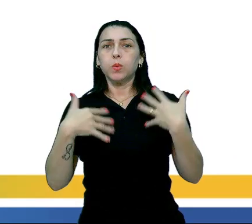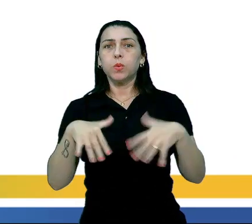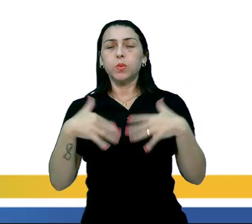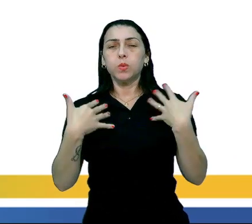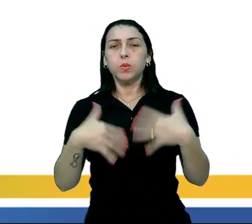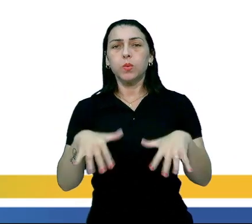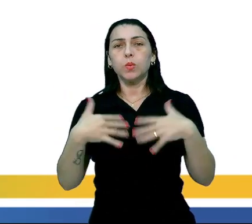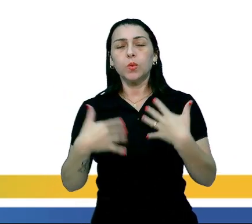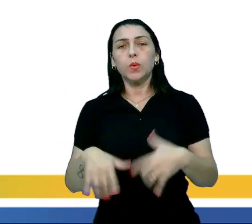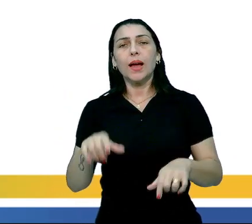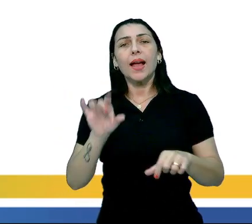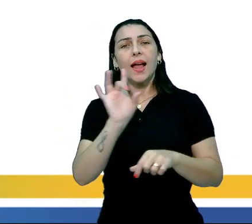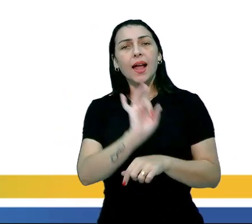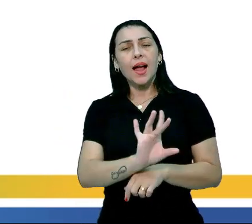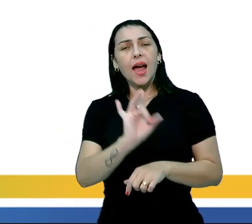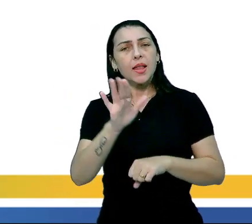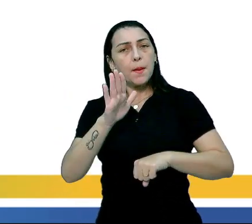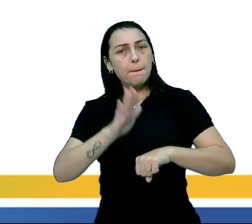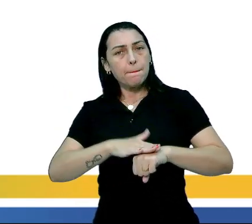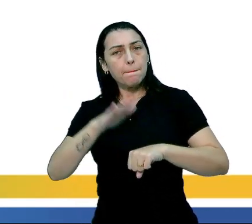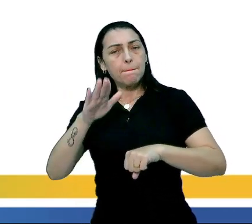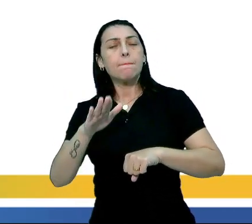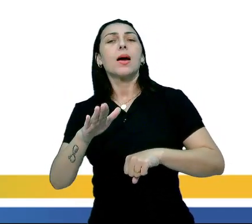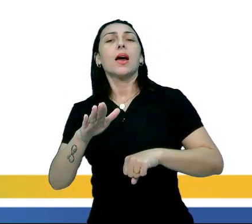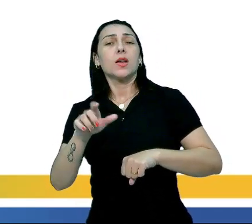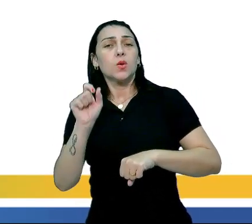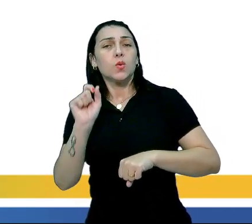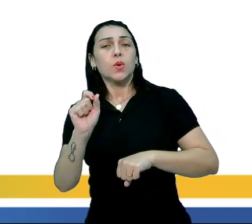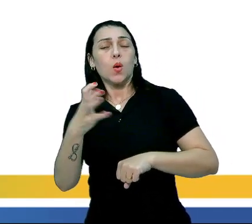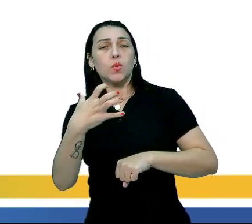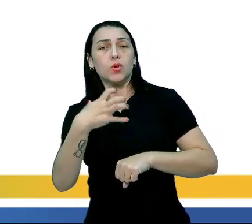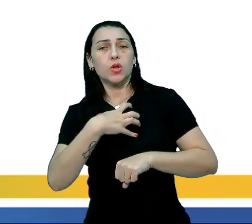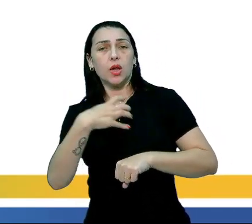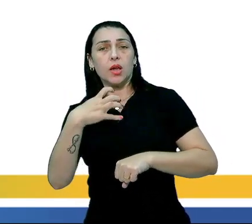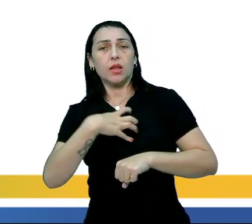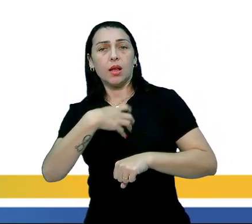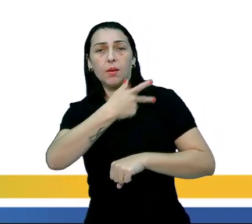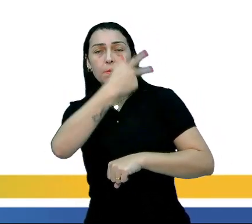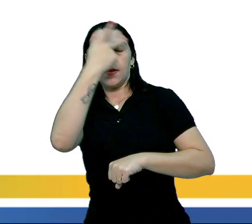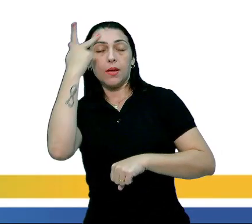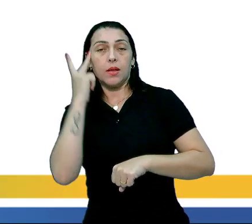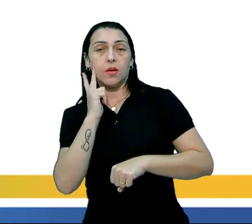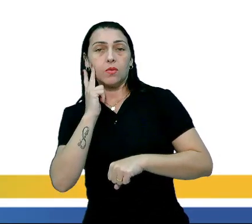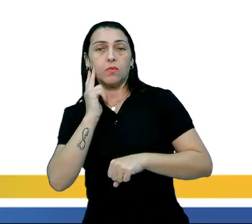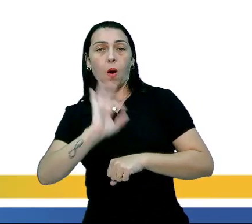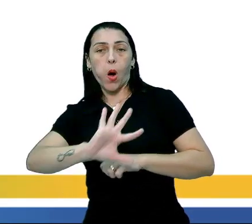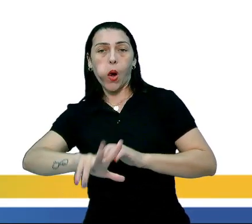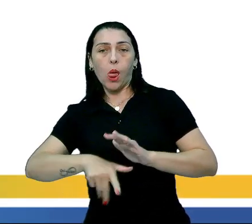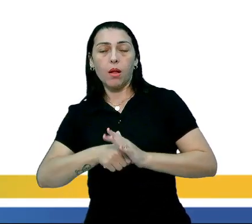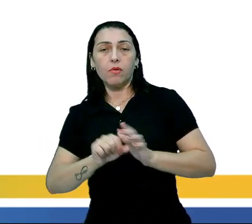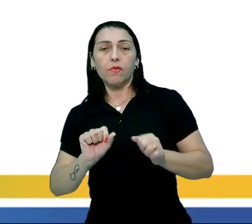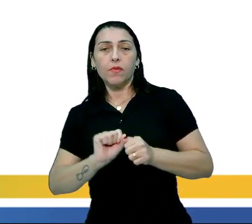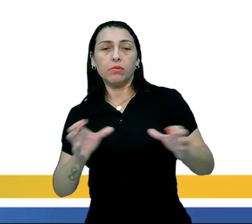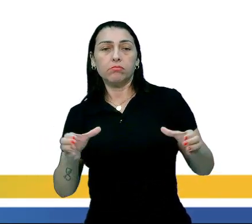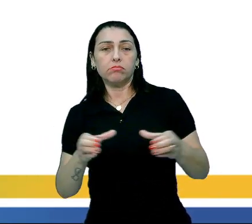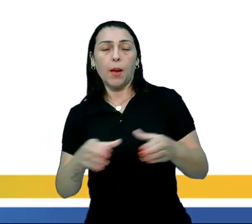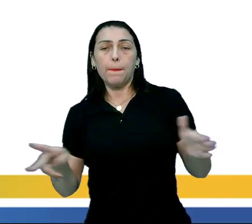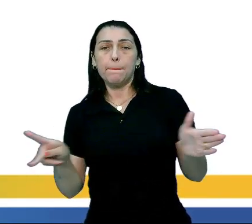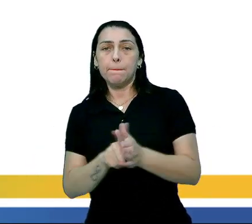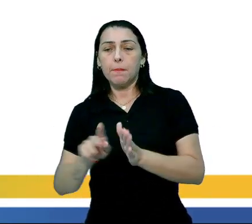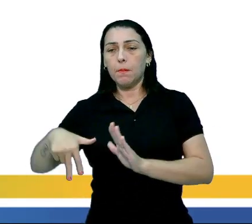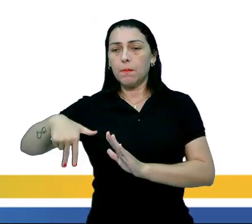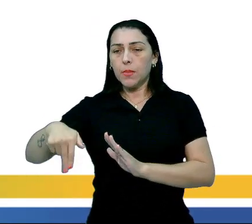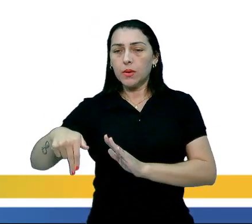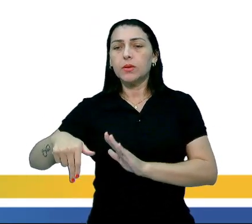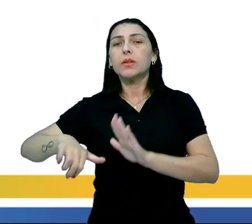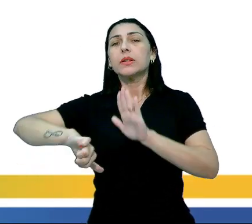anos, sendo cada vez mais ousada a forma como vem agindo as quadrilhas especializadas